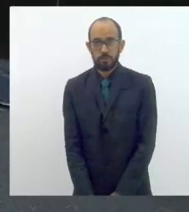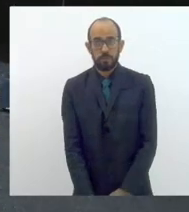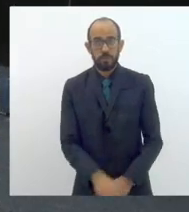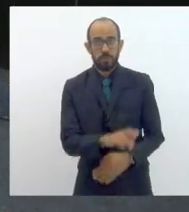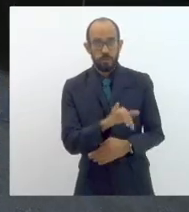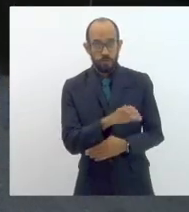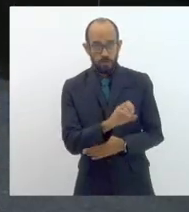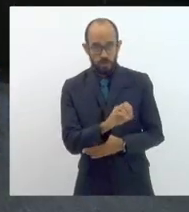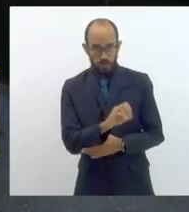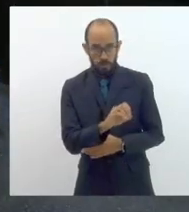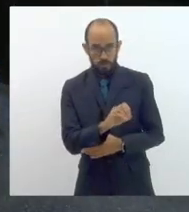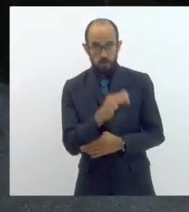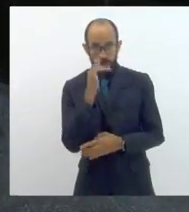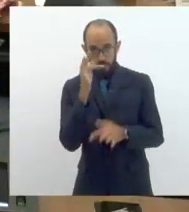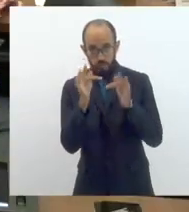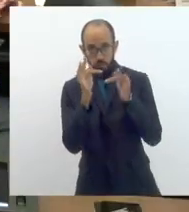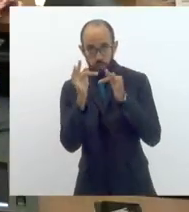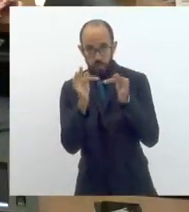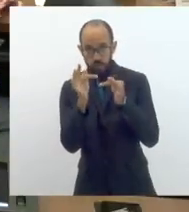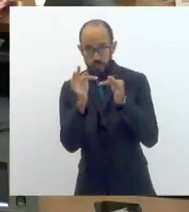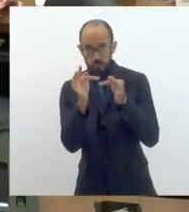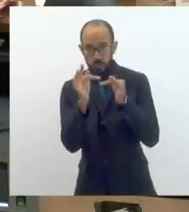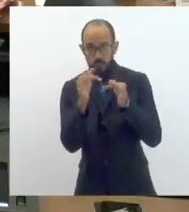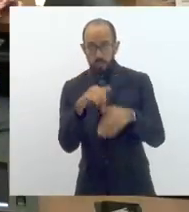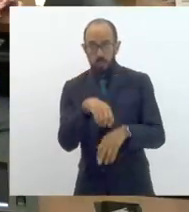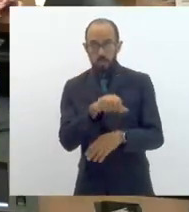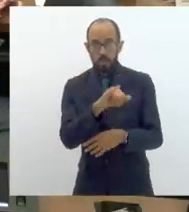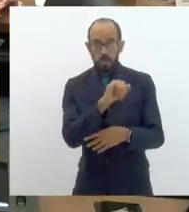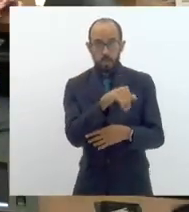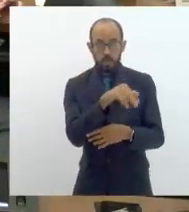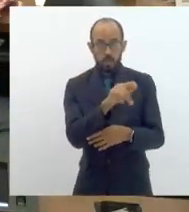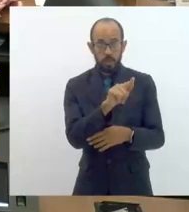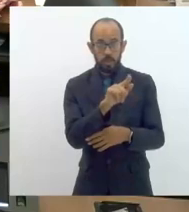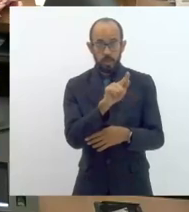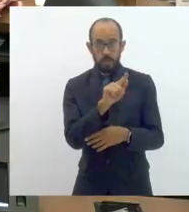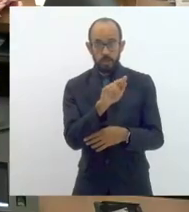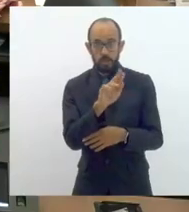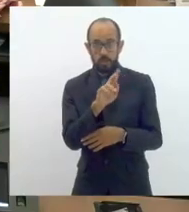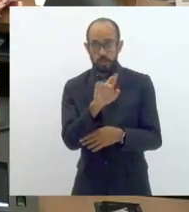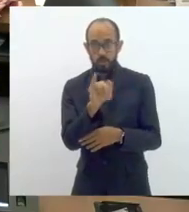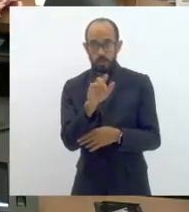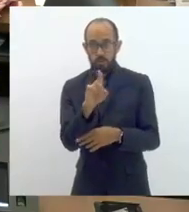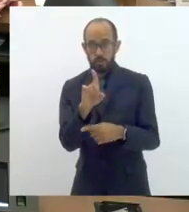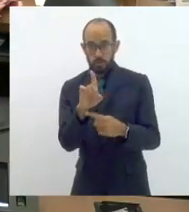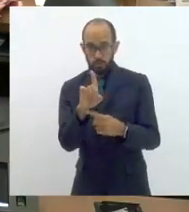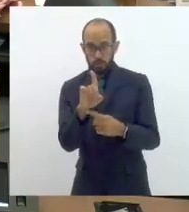Rio das Flores, Ingrid Vitória de Castro Resende.